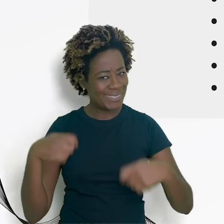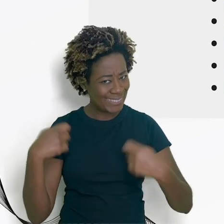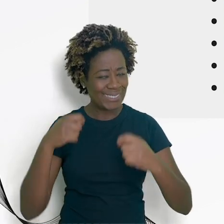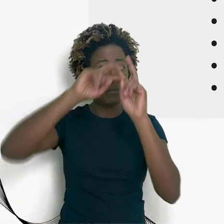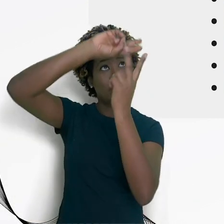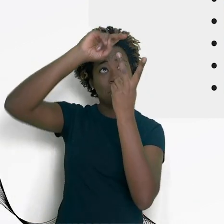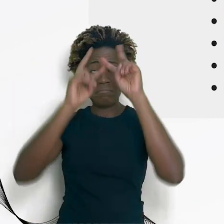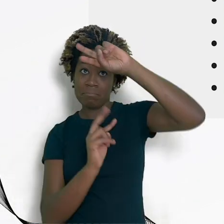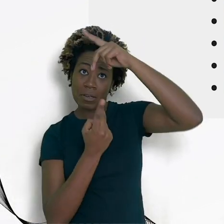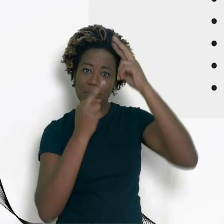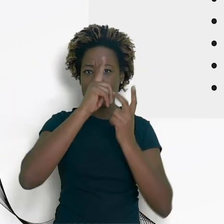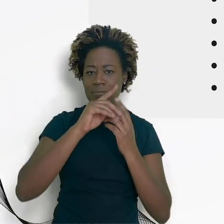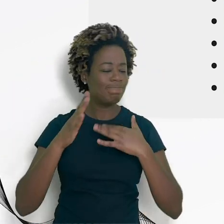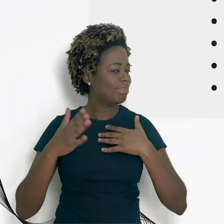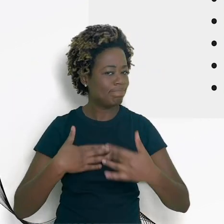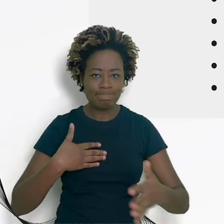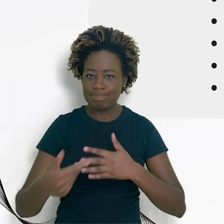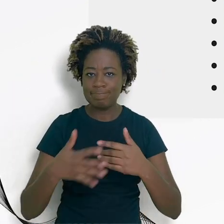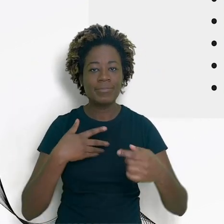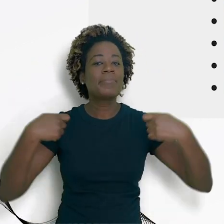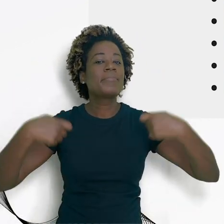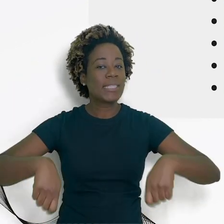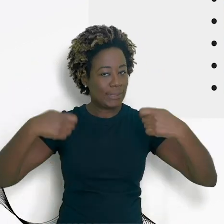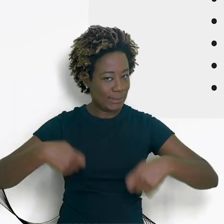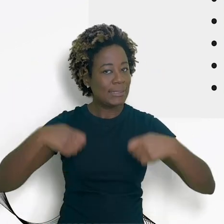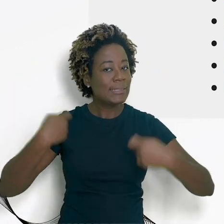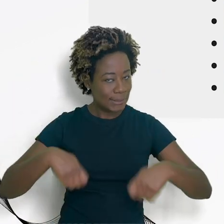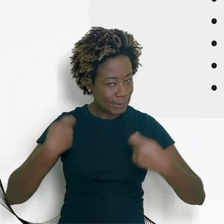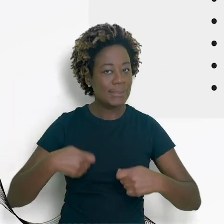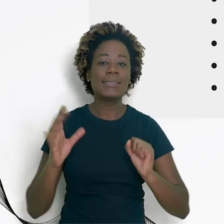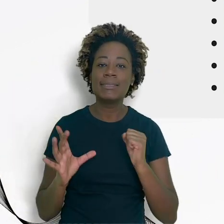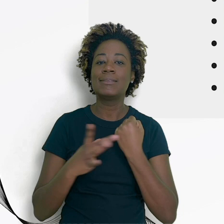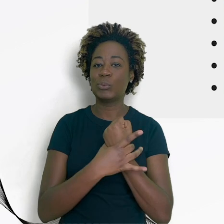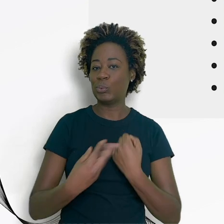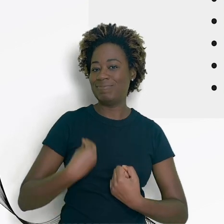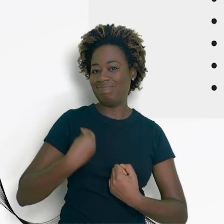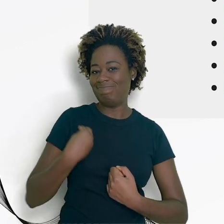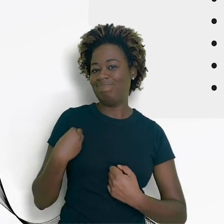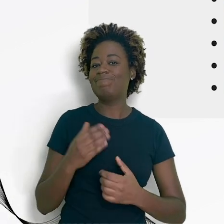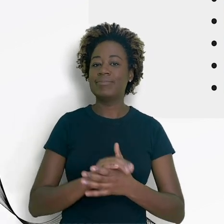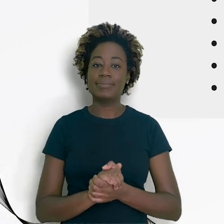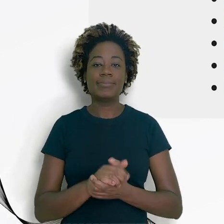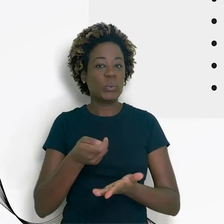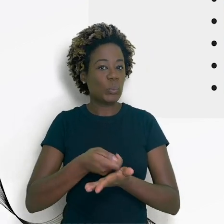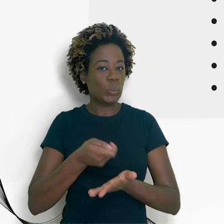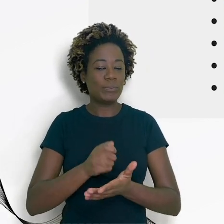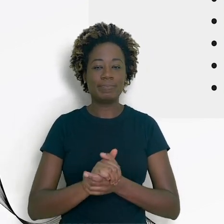fazer acrobacia de segunda altura, se pendurar, qualquer coisa acima de 1,20 m, é obrigatório ter seguro de